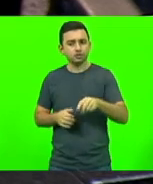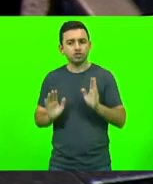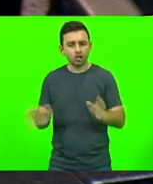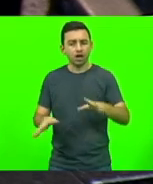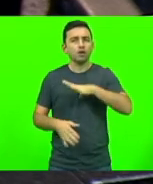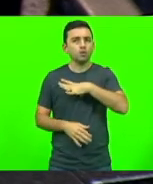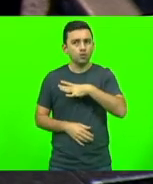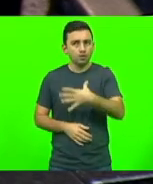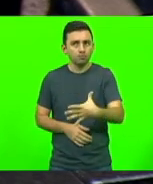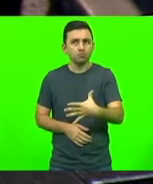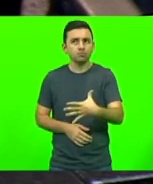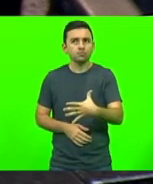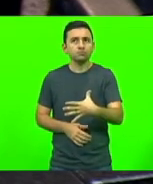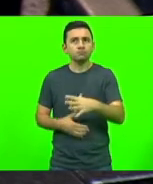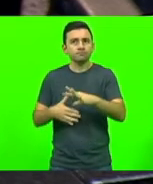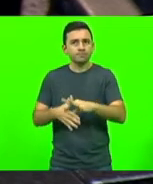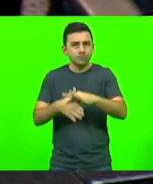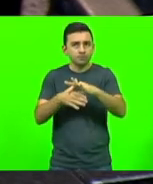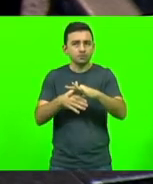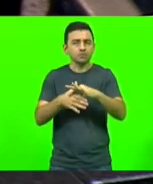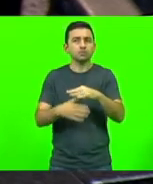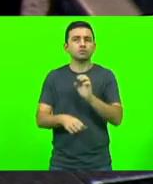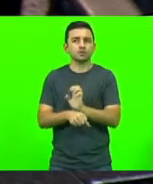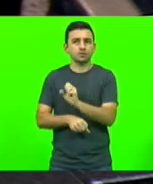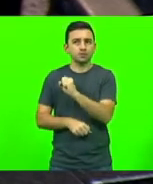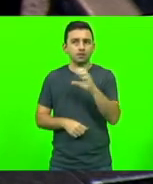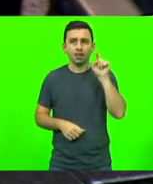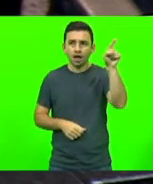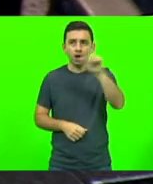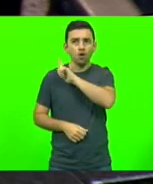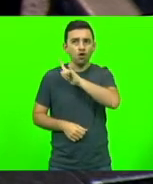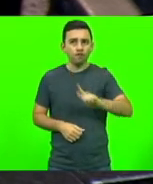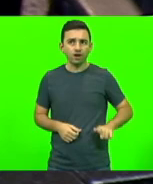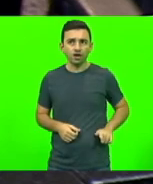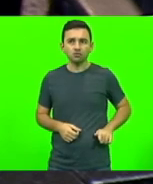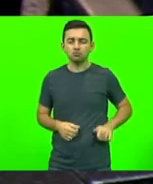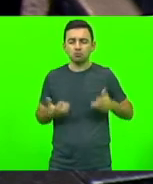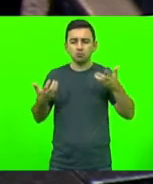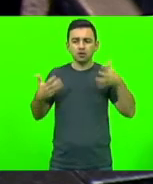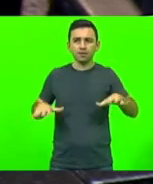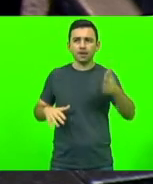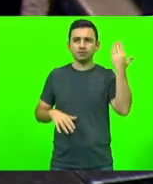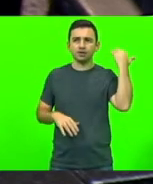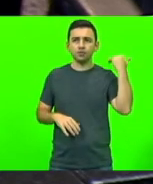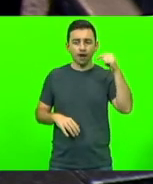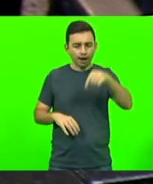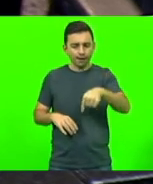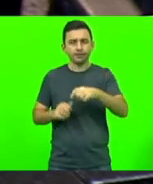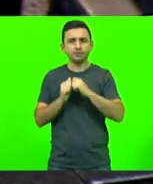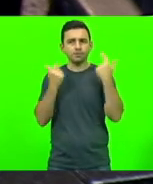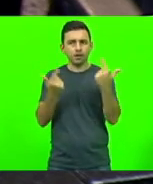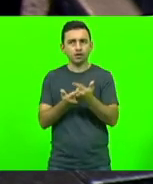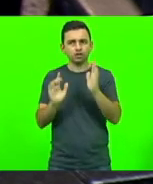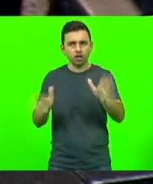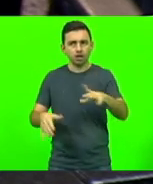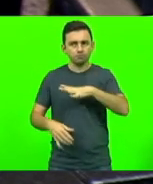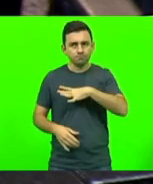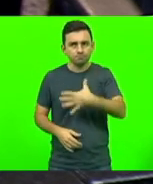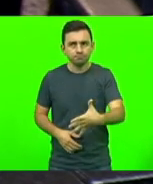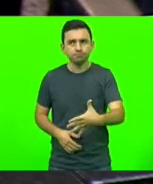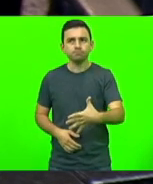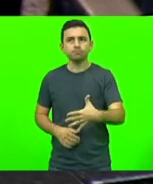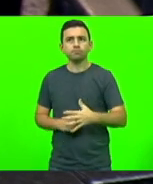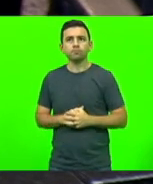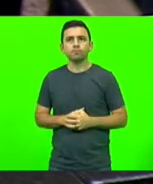coragem suficiente para liderar o Estado quando o governo se furtou de liderar. Essa casa já mostrou atitude diante da